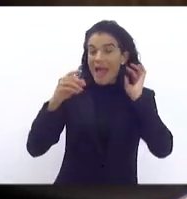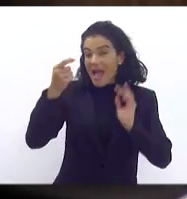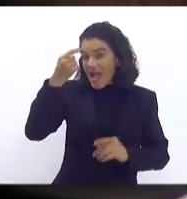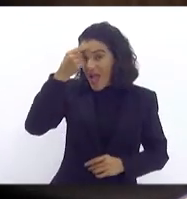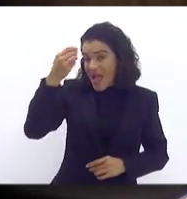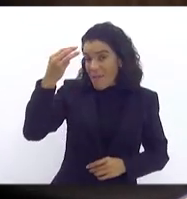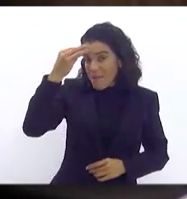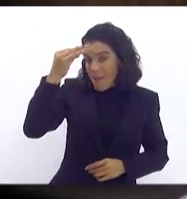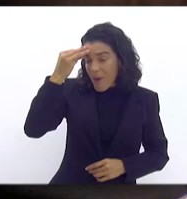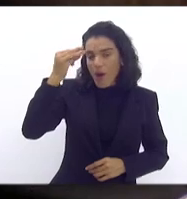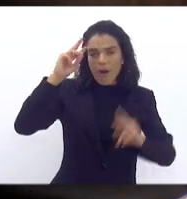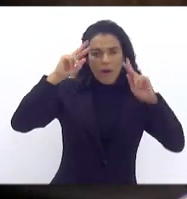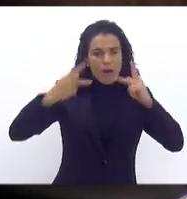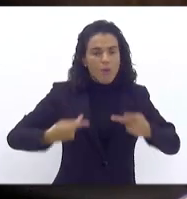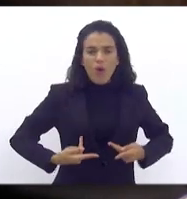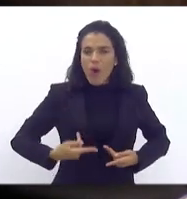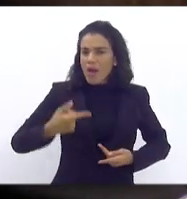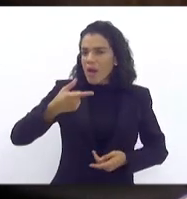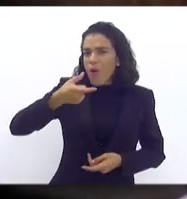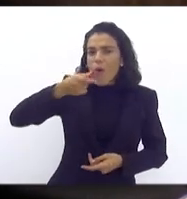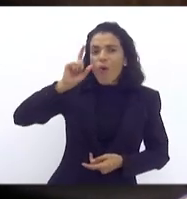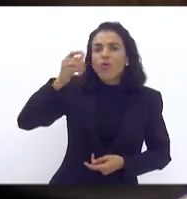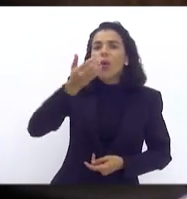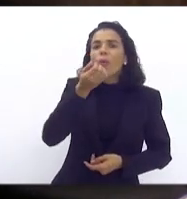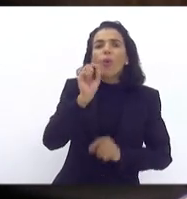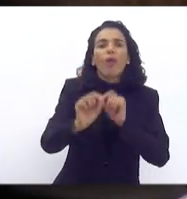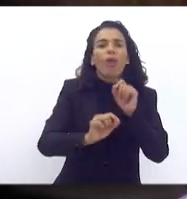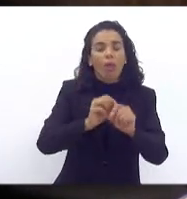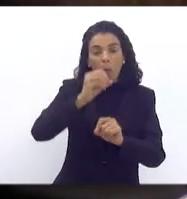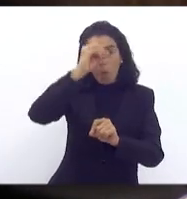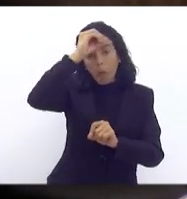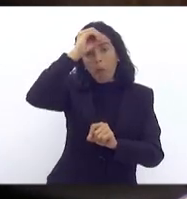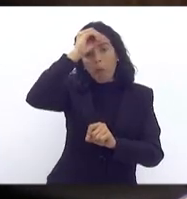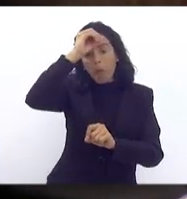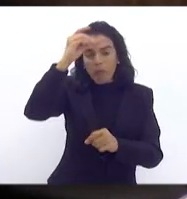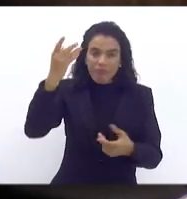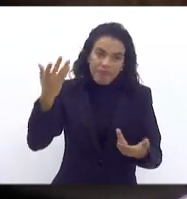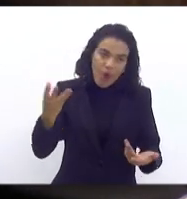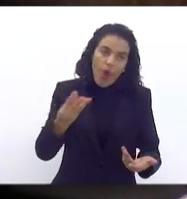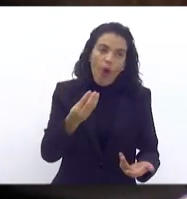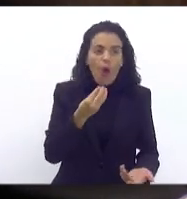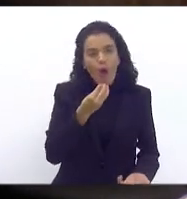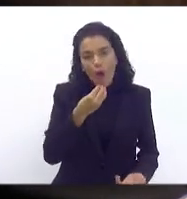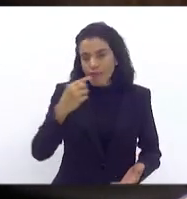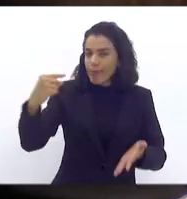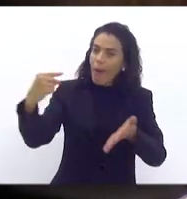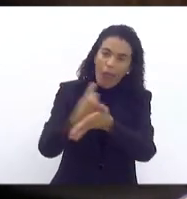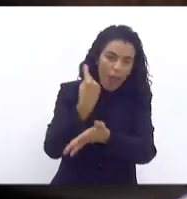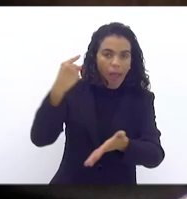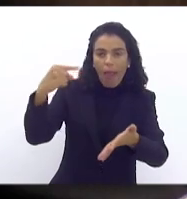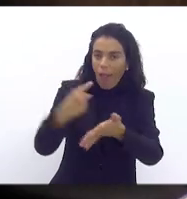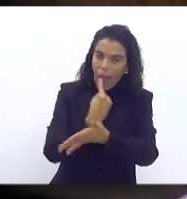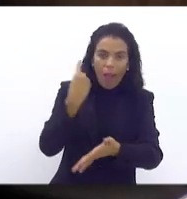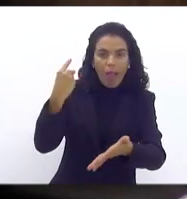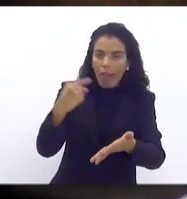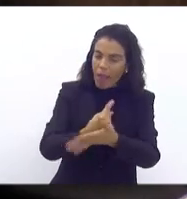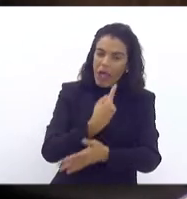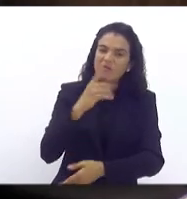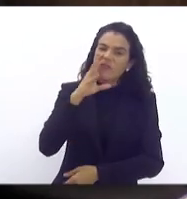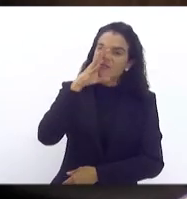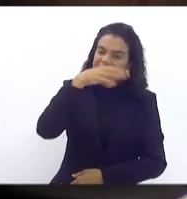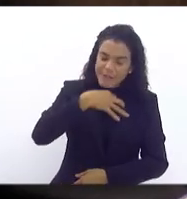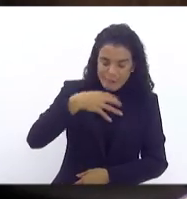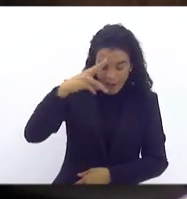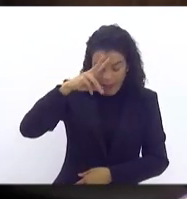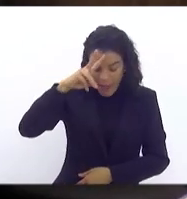coisa falível eu não sei o que eu comi ontem né OK se eu for confrontado talvez eu vou puxar na minha memória eu vou lembrar